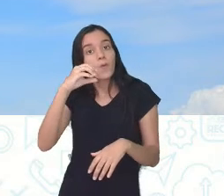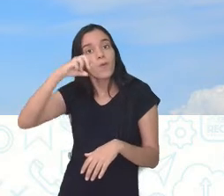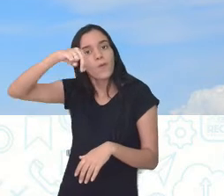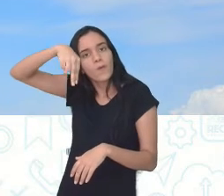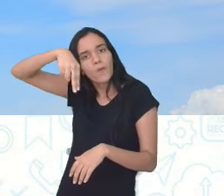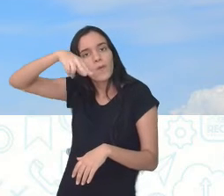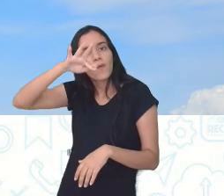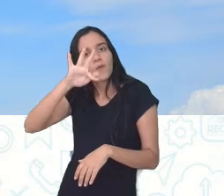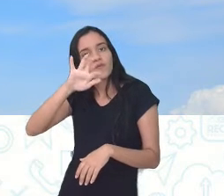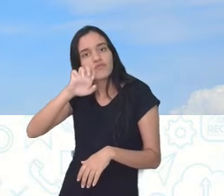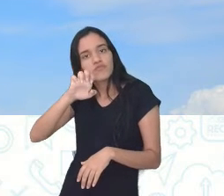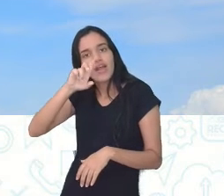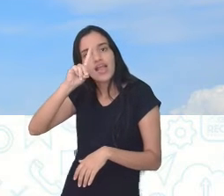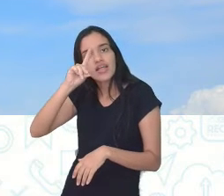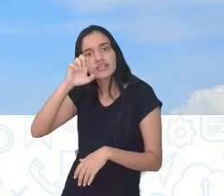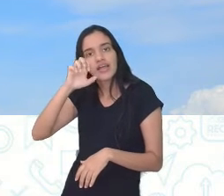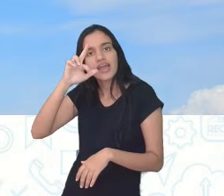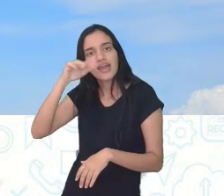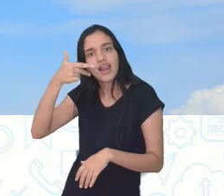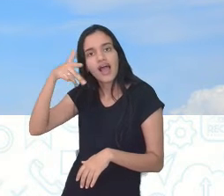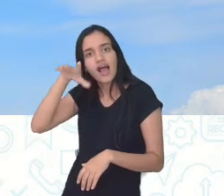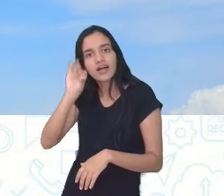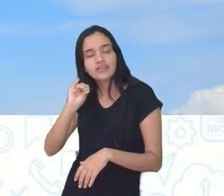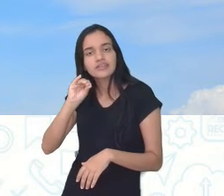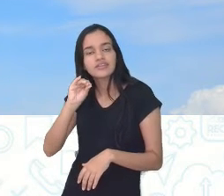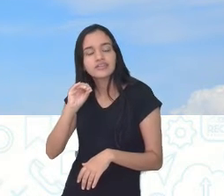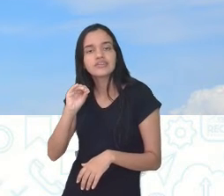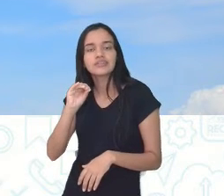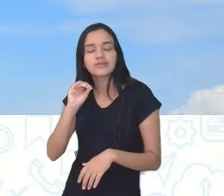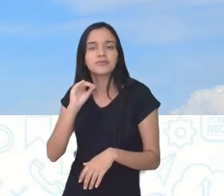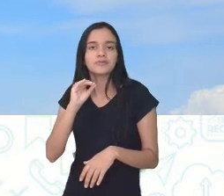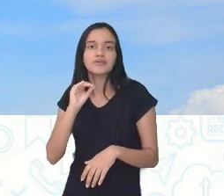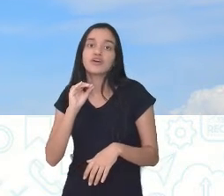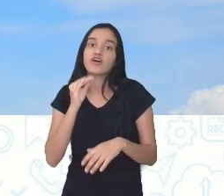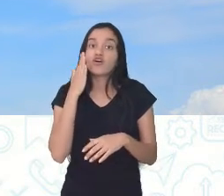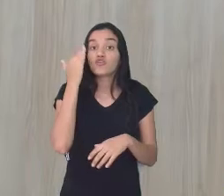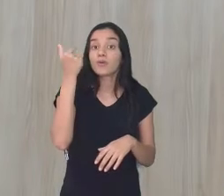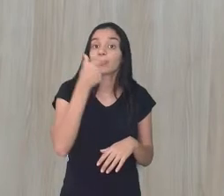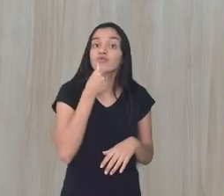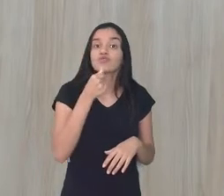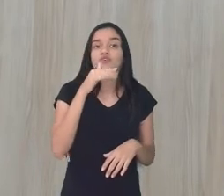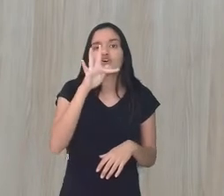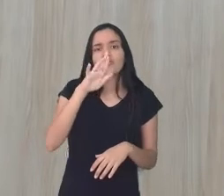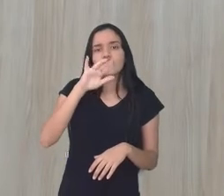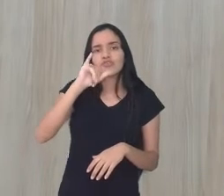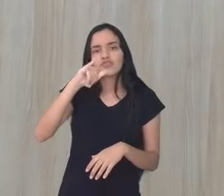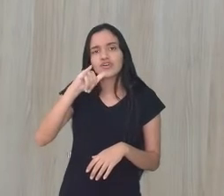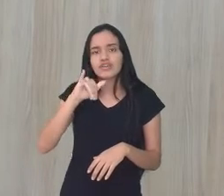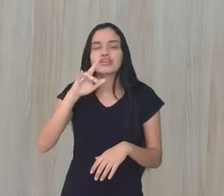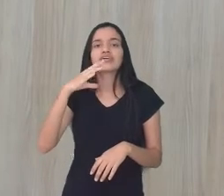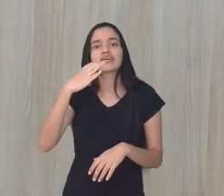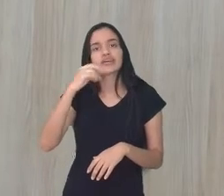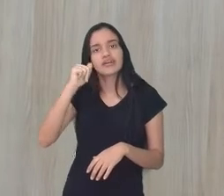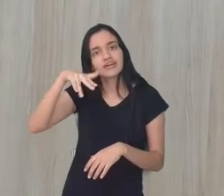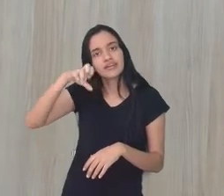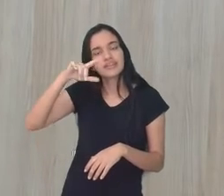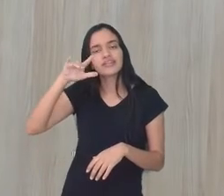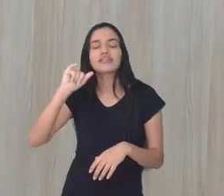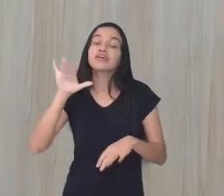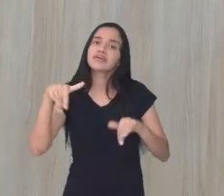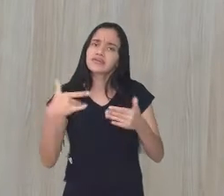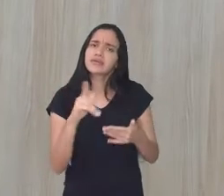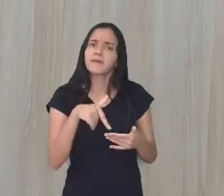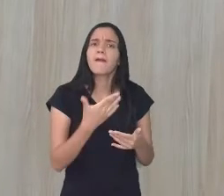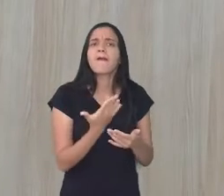Confederação do Equador. O famoso Frei Caneca, ali, que esteve na Revolução de 1817 também, que